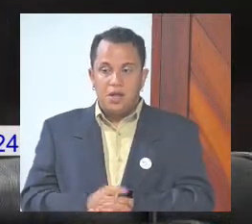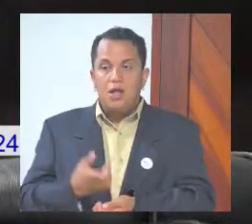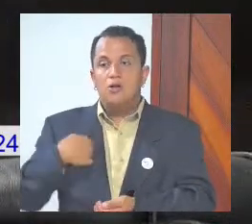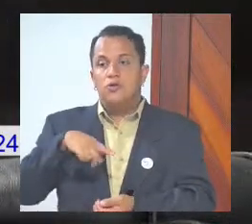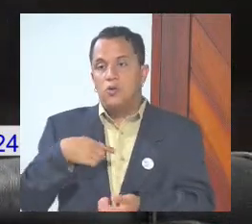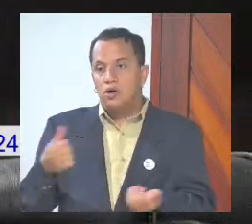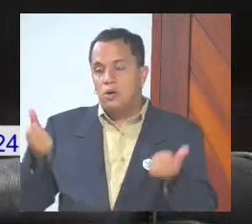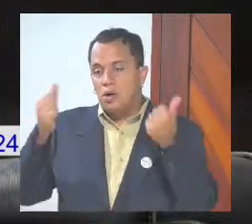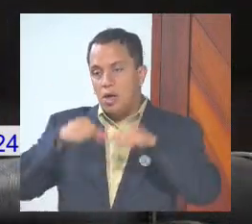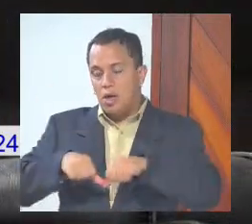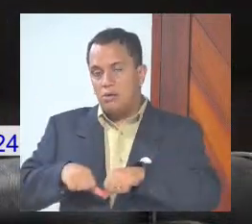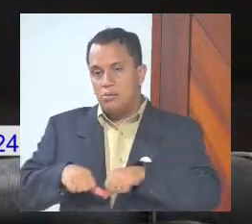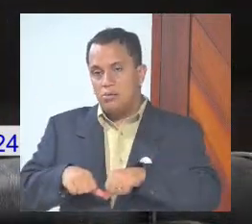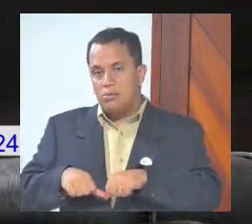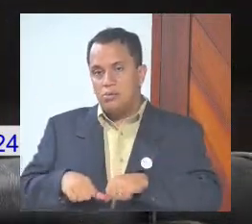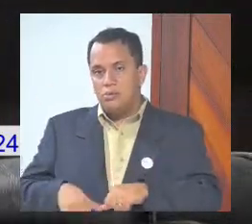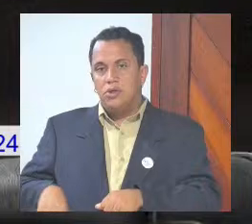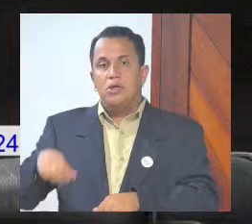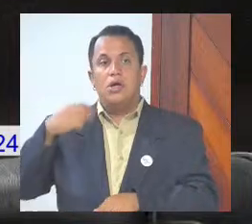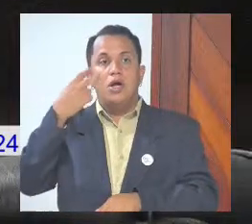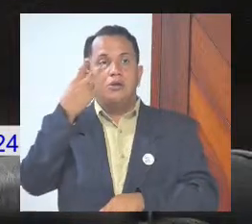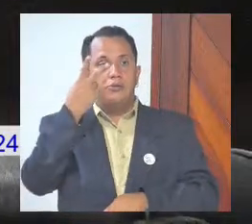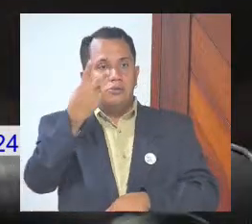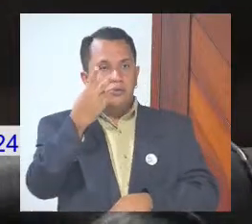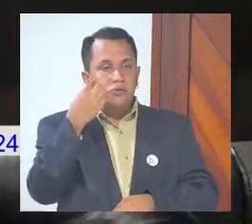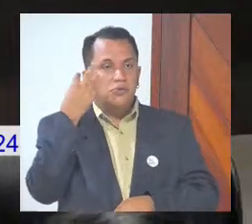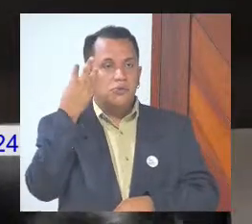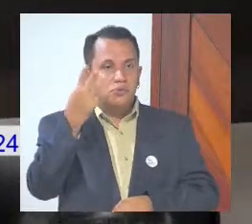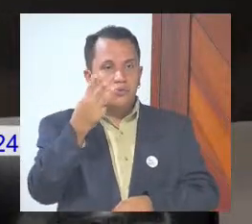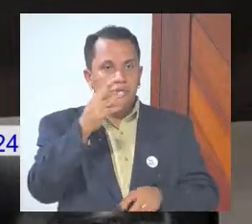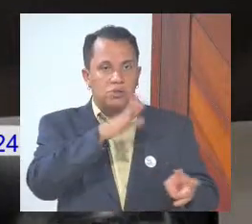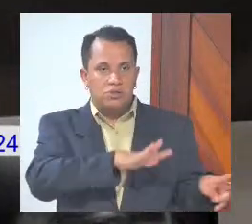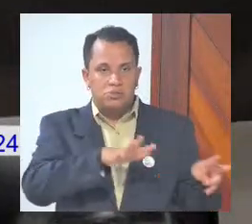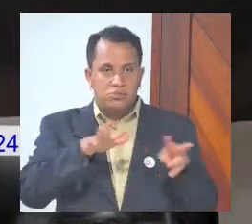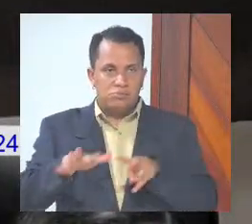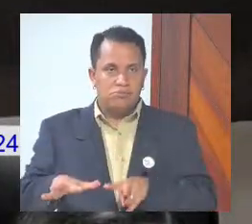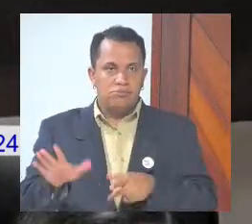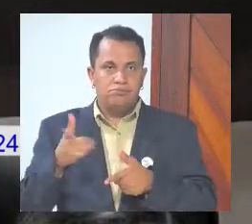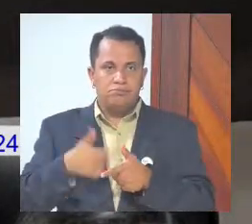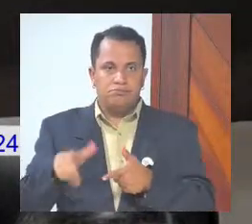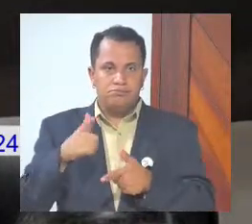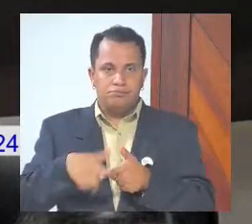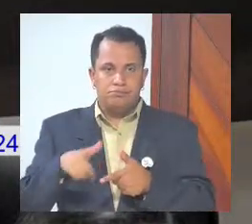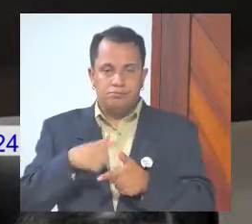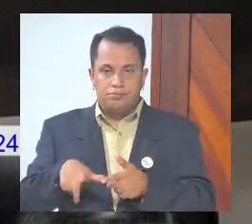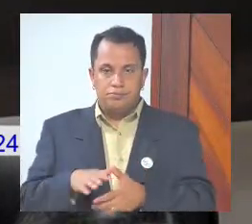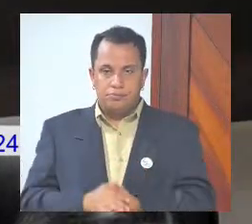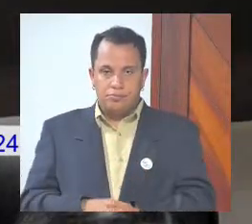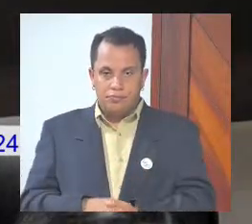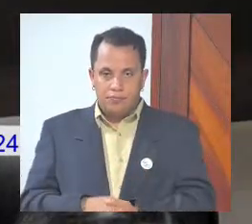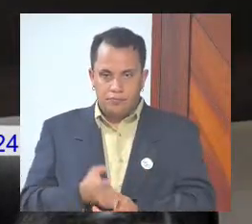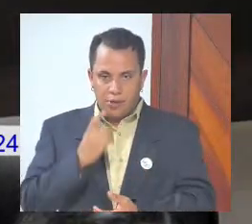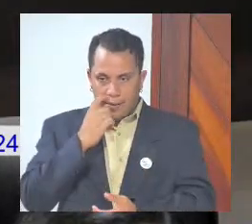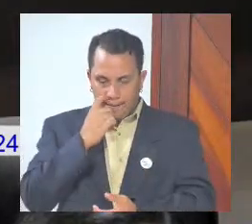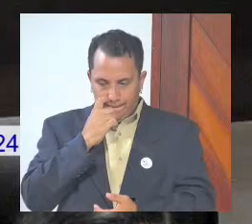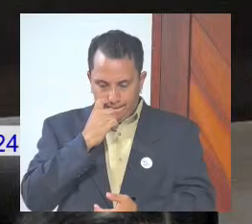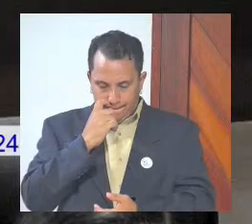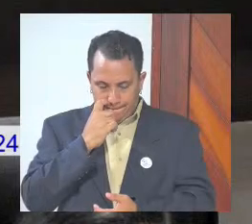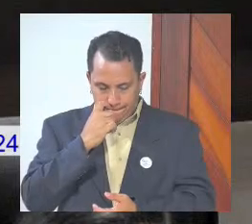infelizmente, eles estão já aqui acho que 2 ou 3 semanas e não estão conseguindo resolver o seu problema. Então,